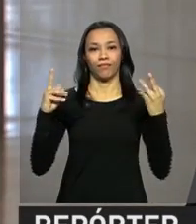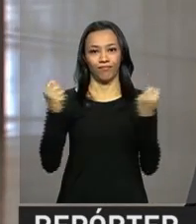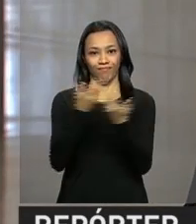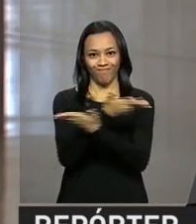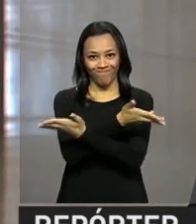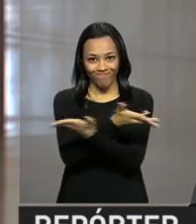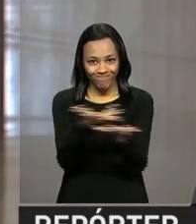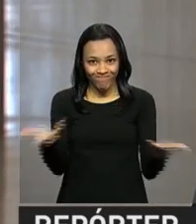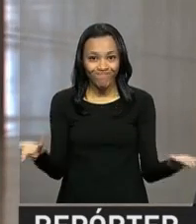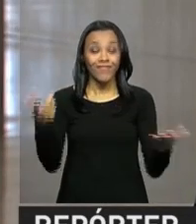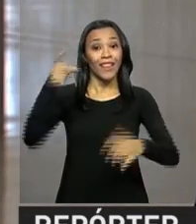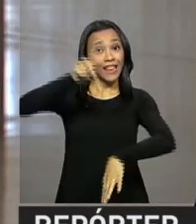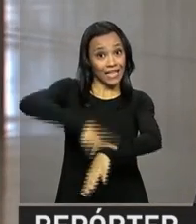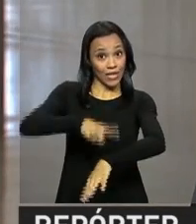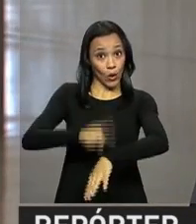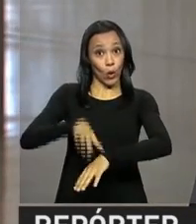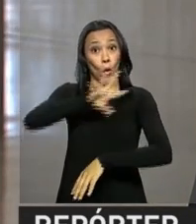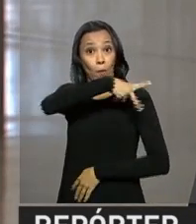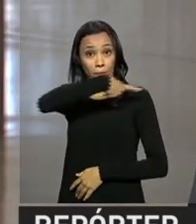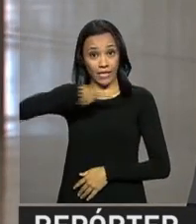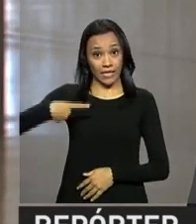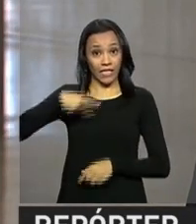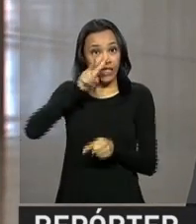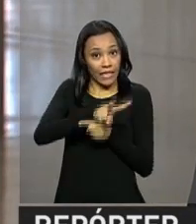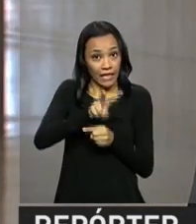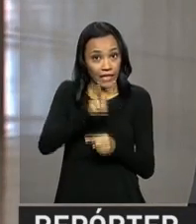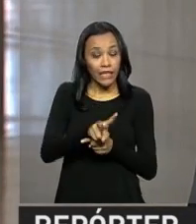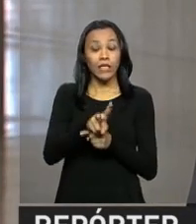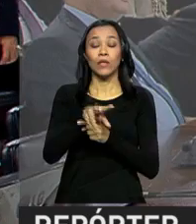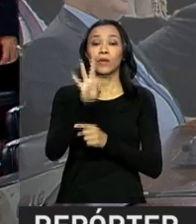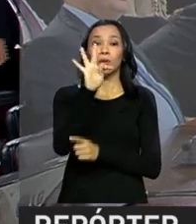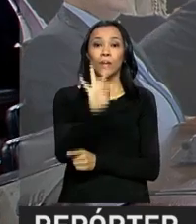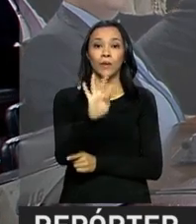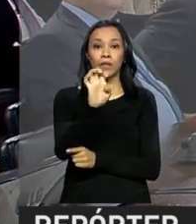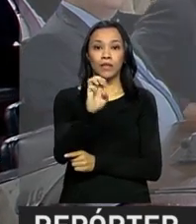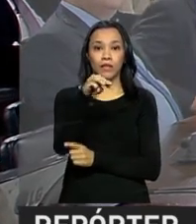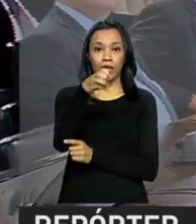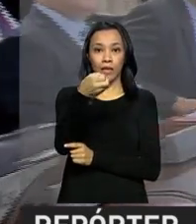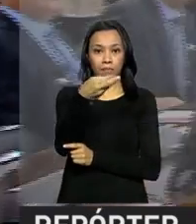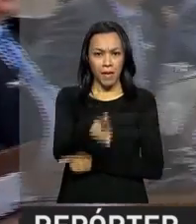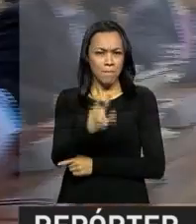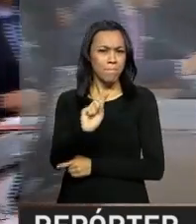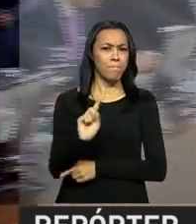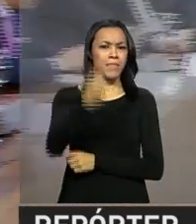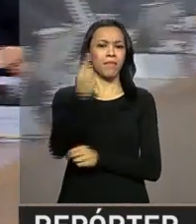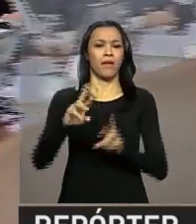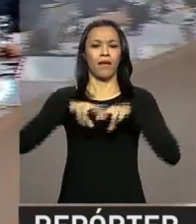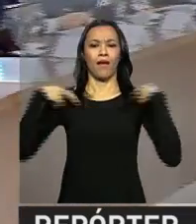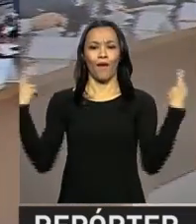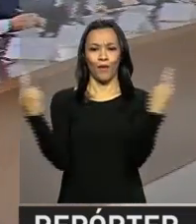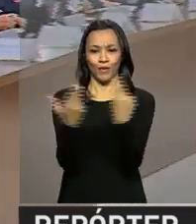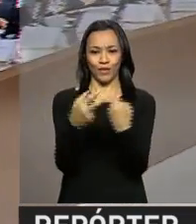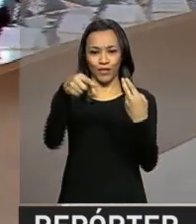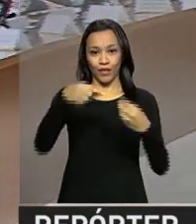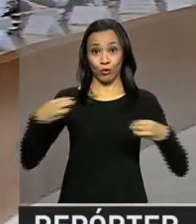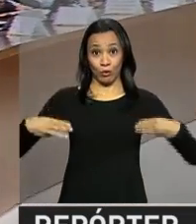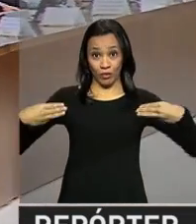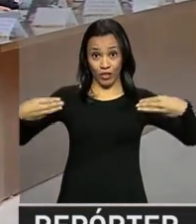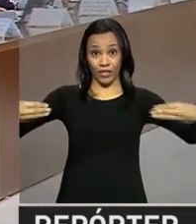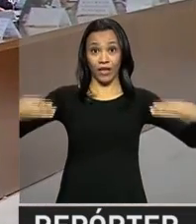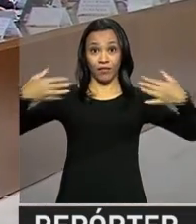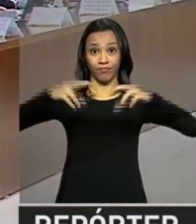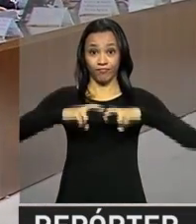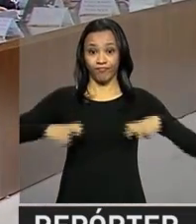Neste momento, o presidente da República interino, Michel Temer, coordena a primeira reunião ministerial aqui no Palácio do